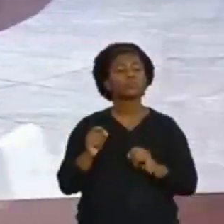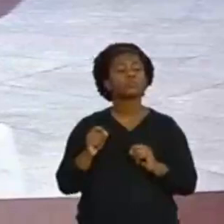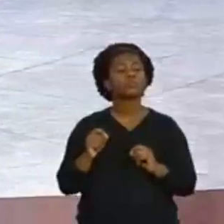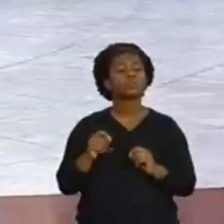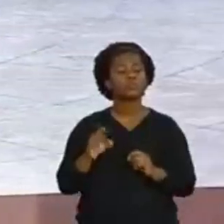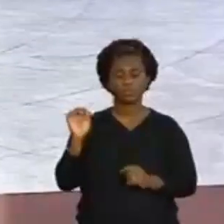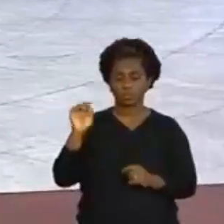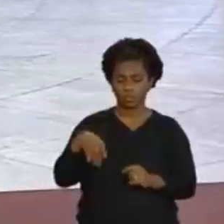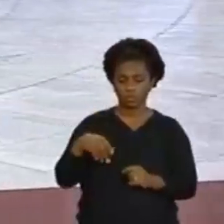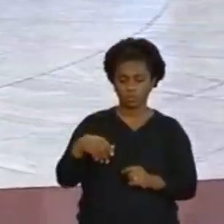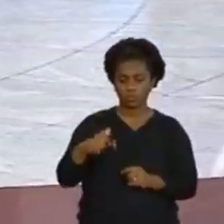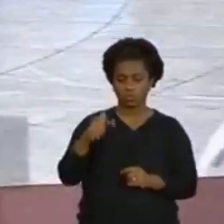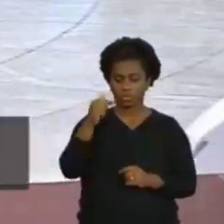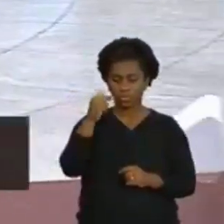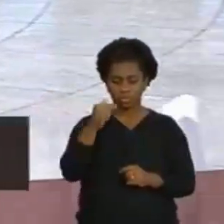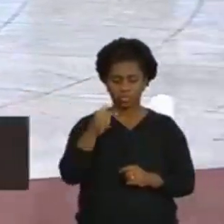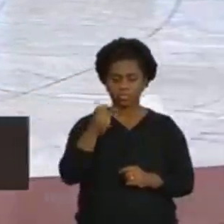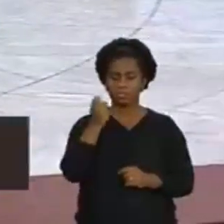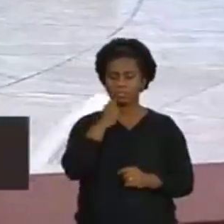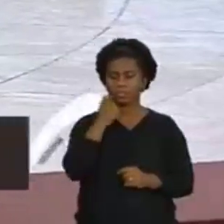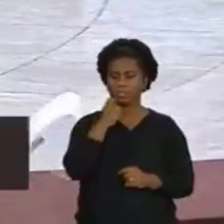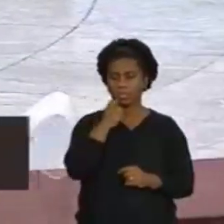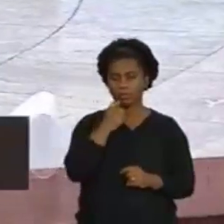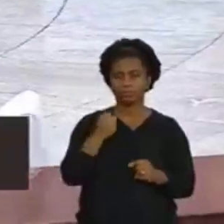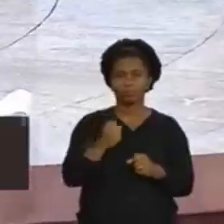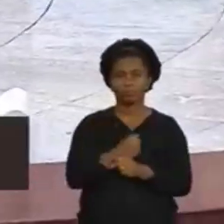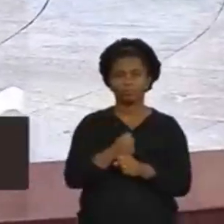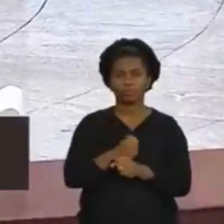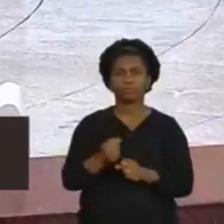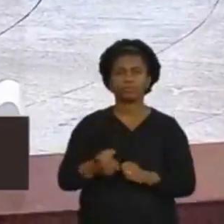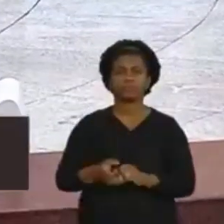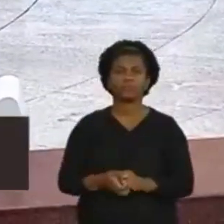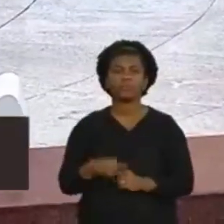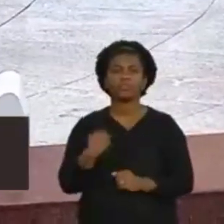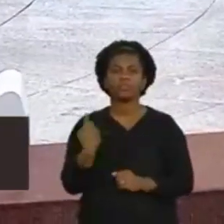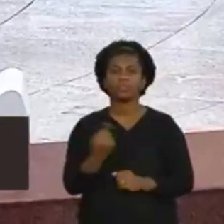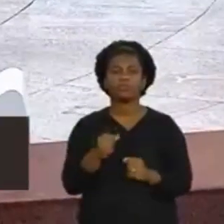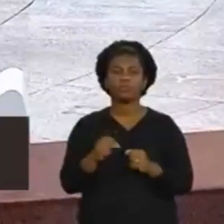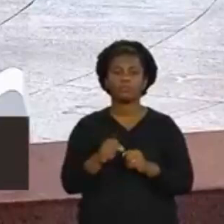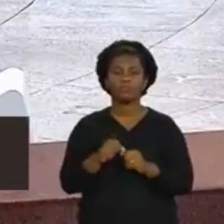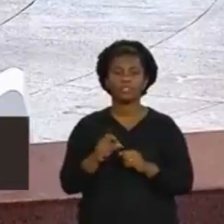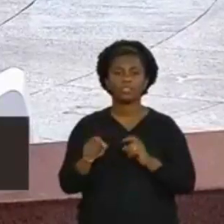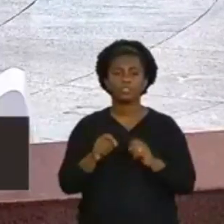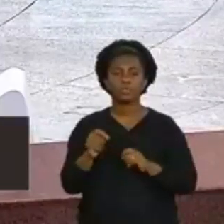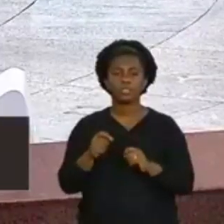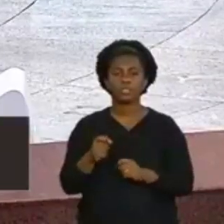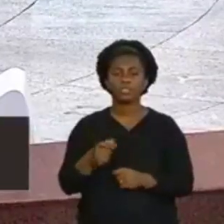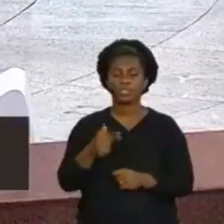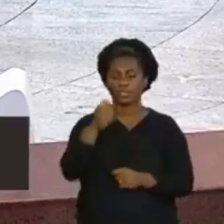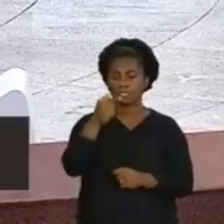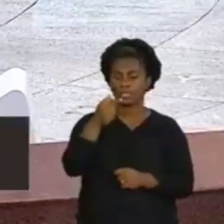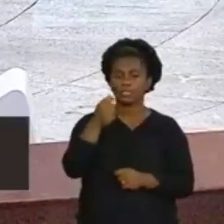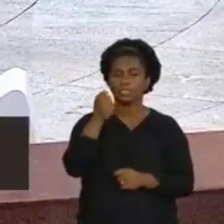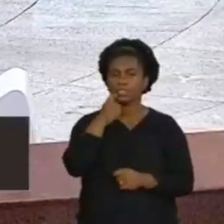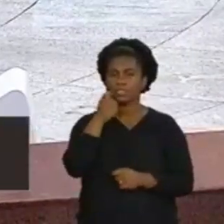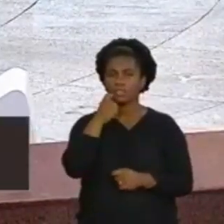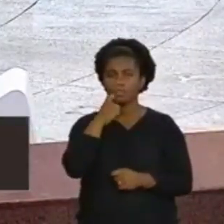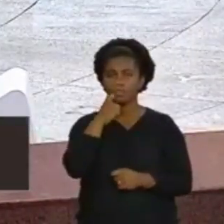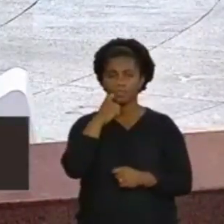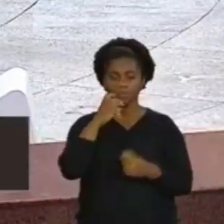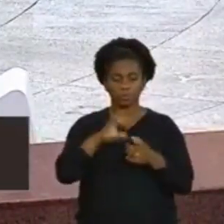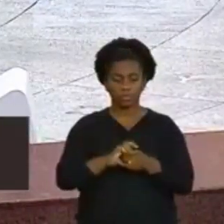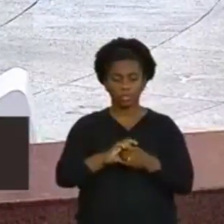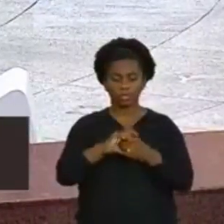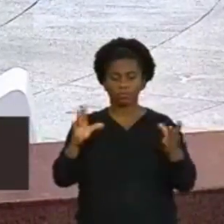7 sextas-feiras do ano. E nós vamos fazer as 7 sextas-feiras do Livra-me do